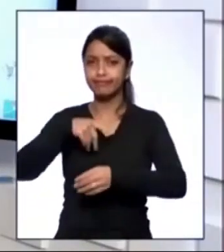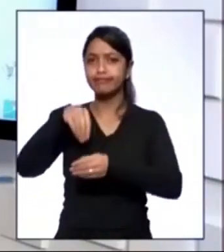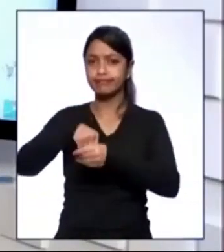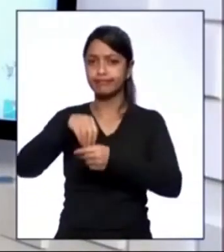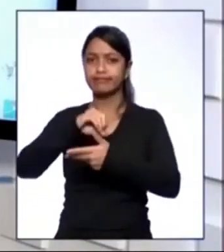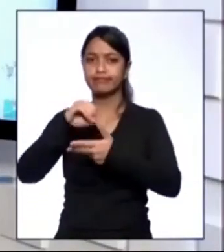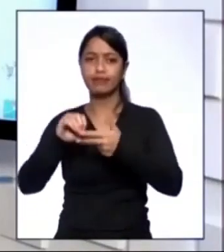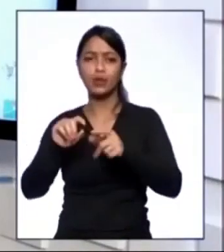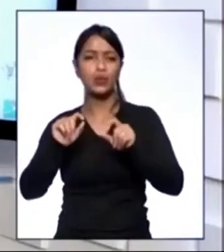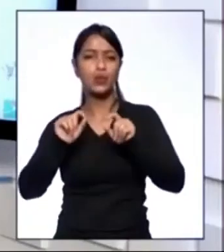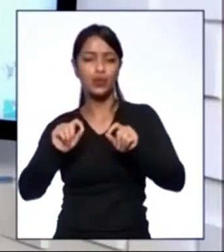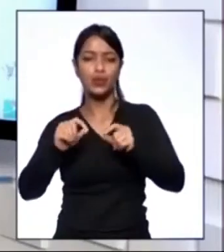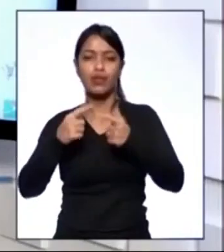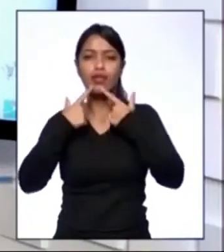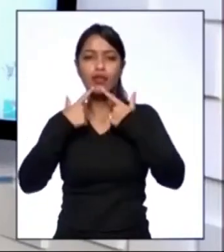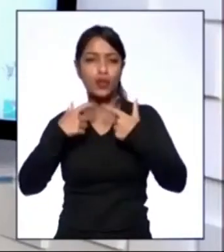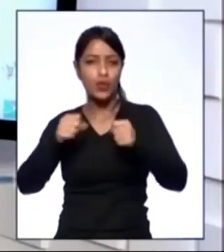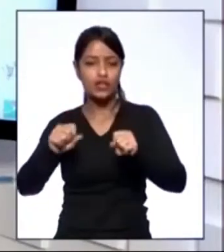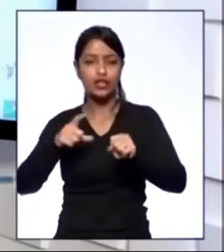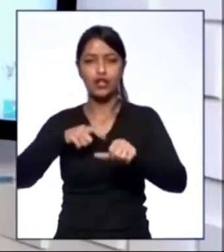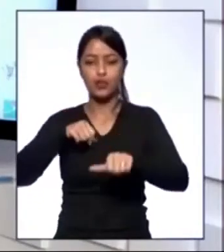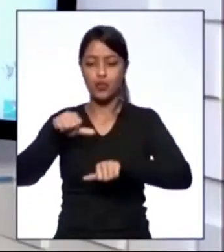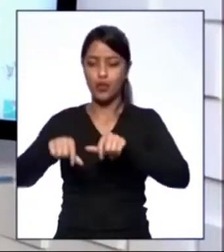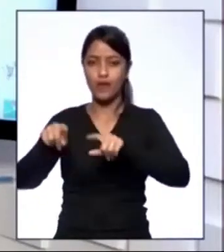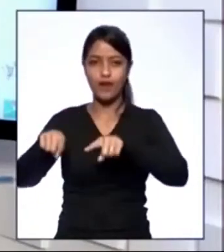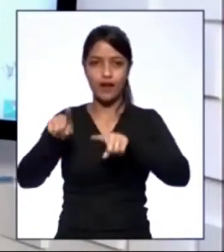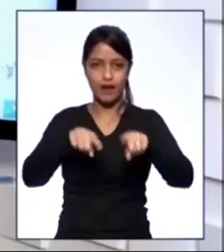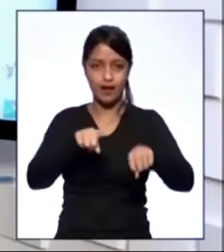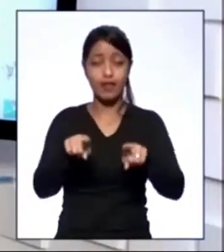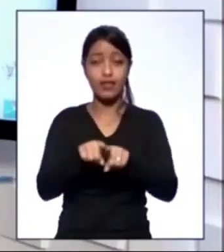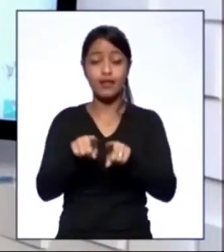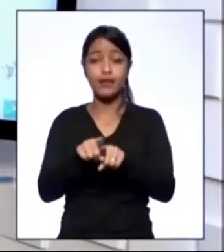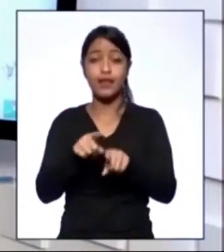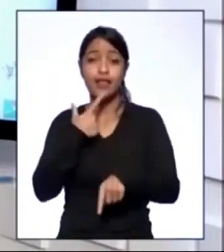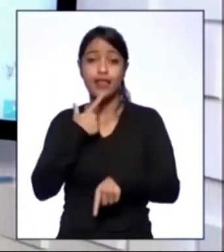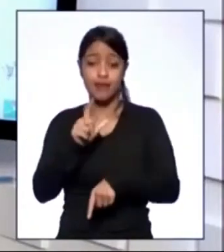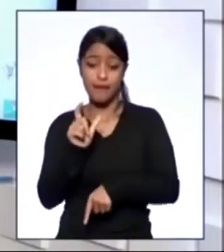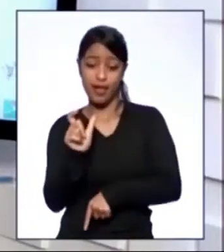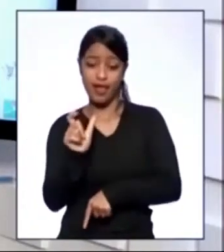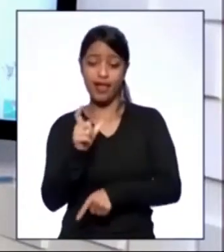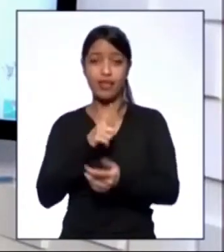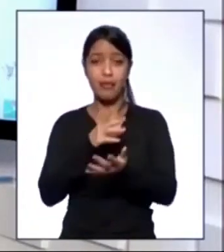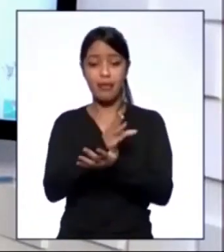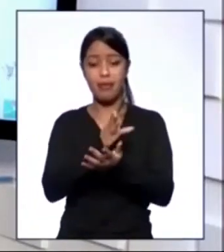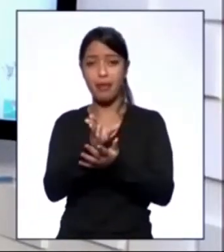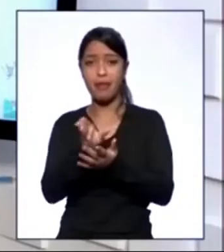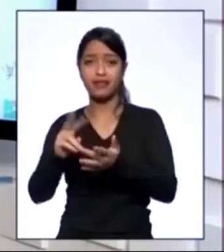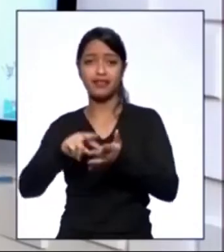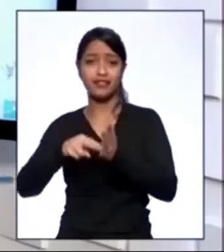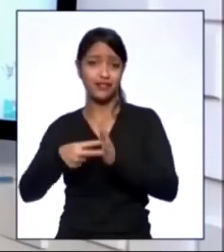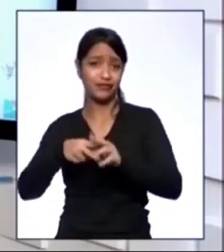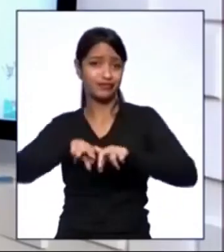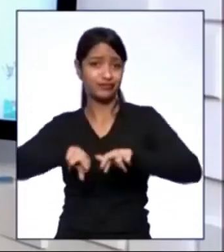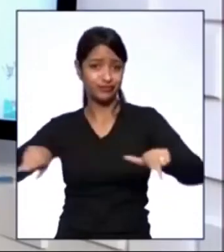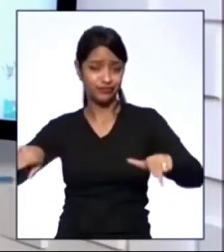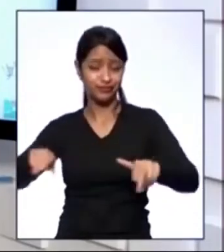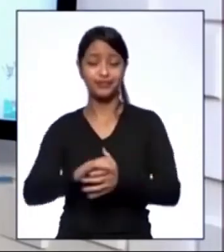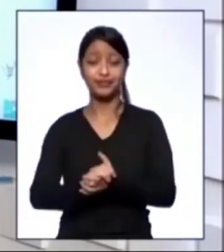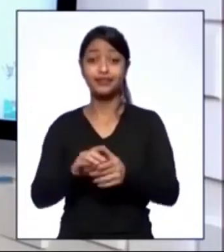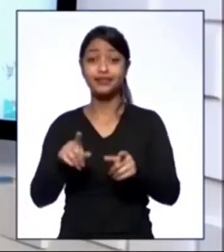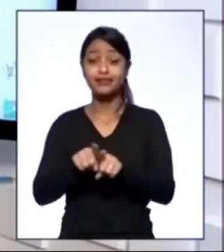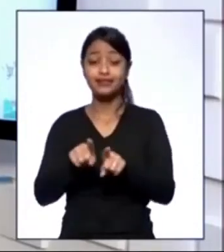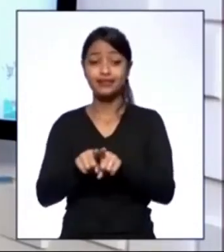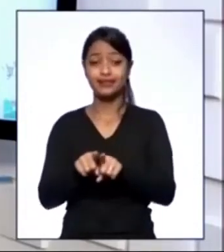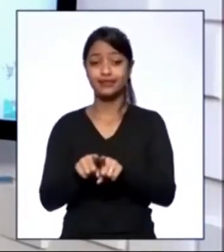pluralidade de comunicação que nós temos e o que justifica essa diversidade de falares dentro de um lugar, dentro